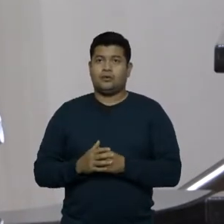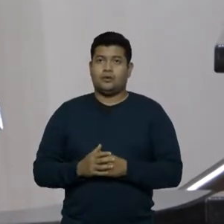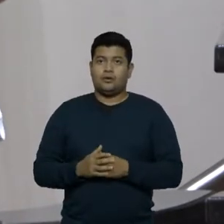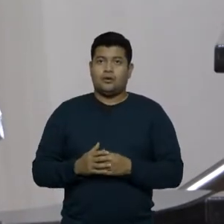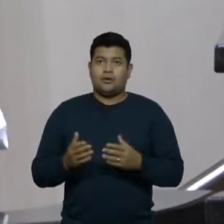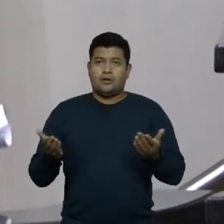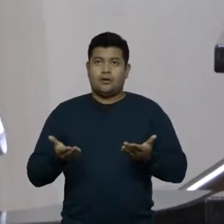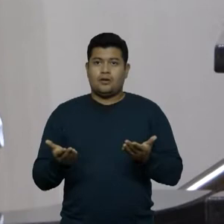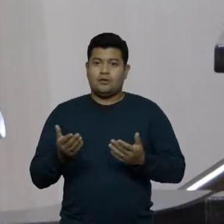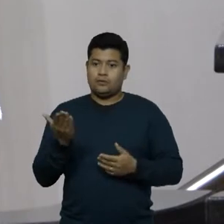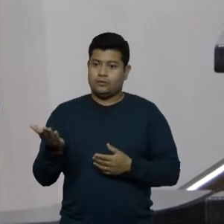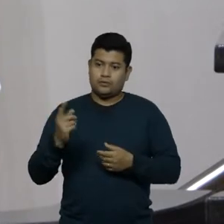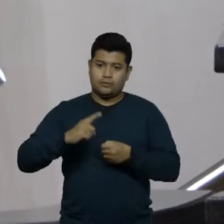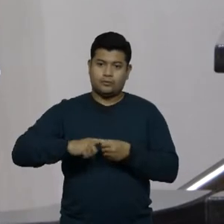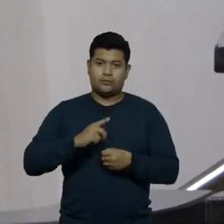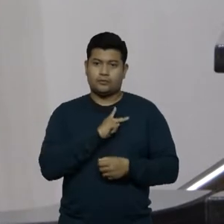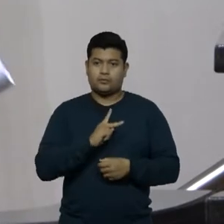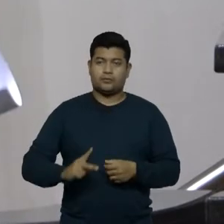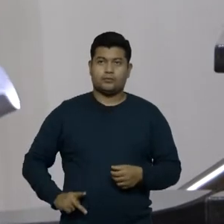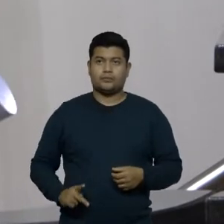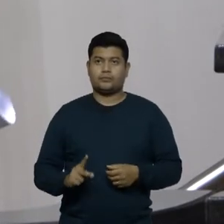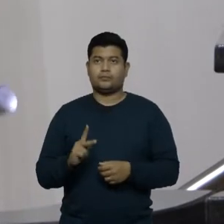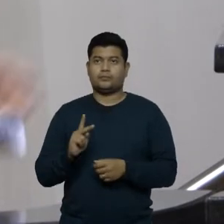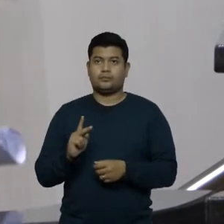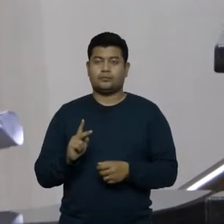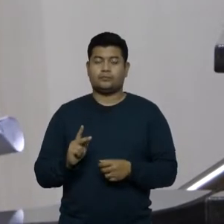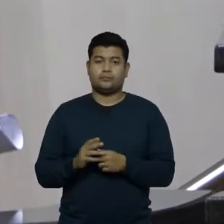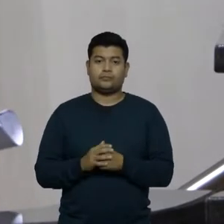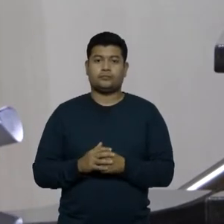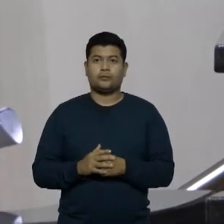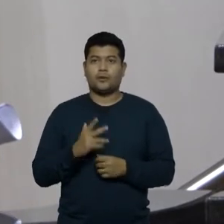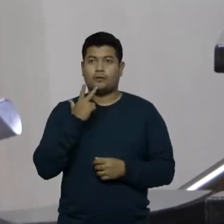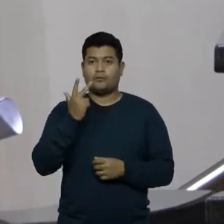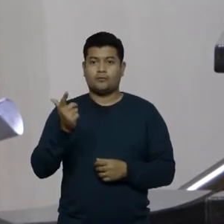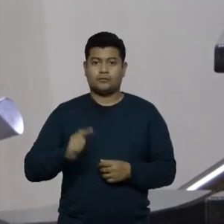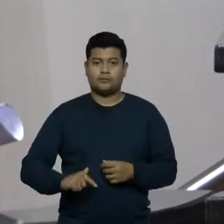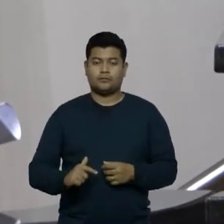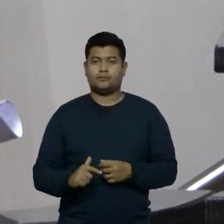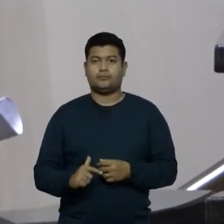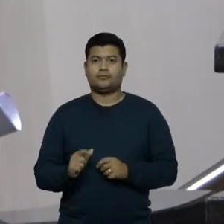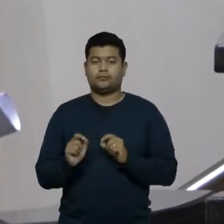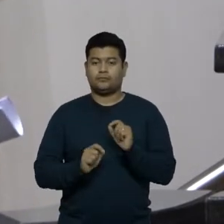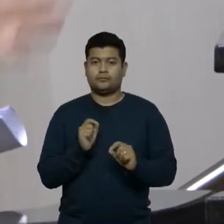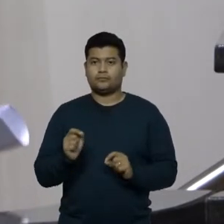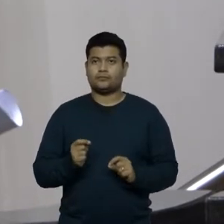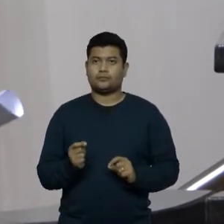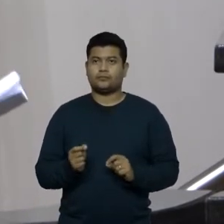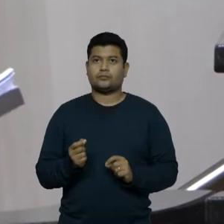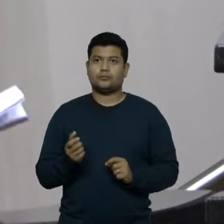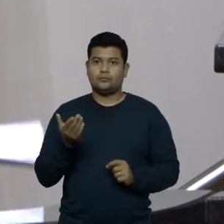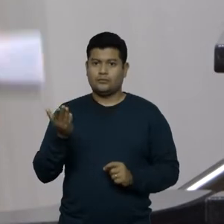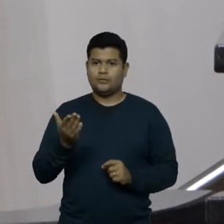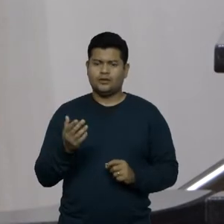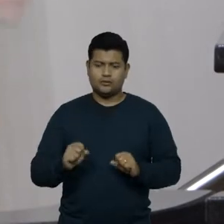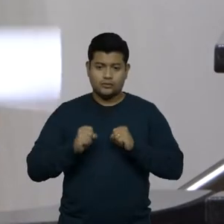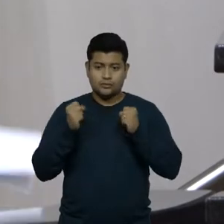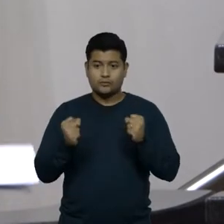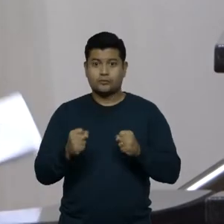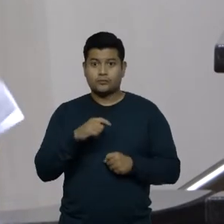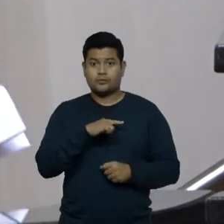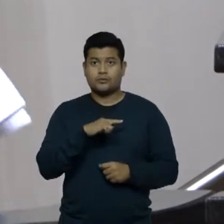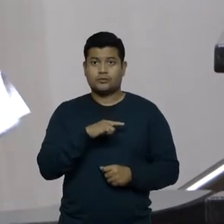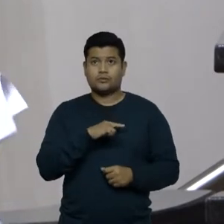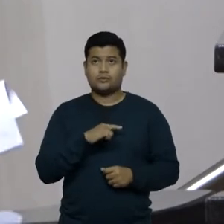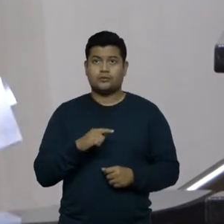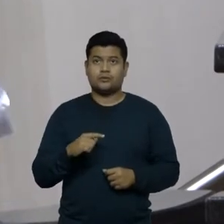assumir da re assumindo a presidência da casa lá reafirma mais uma vez aquilo que mostra nesse também tem se empenhado muito nós